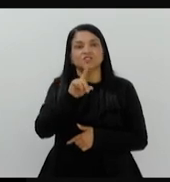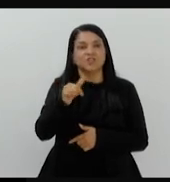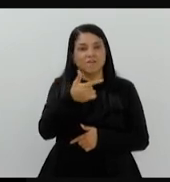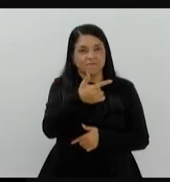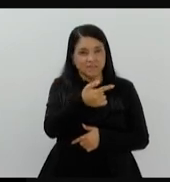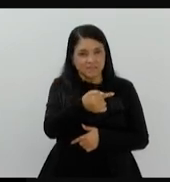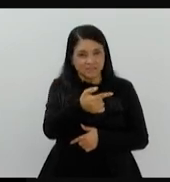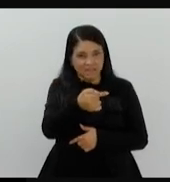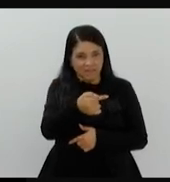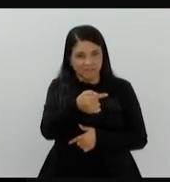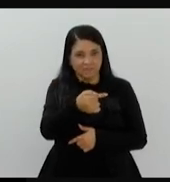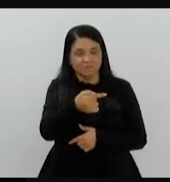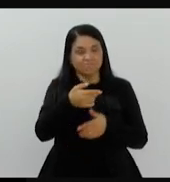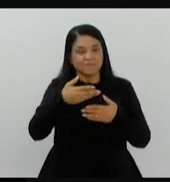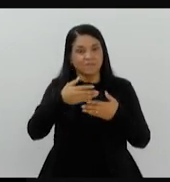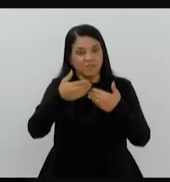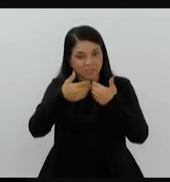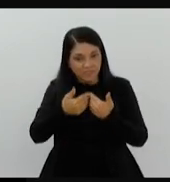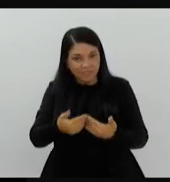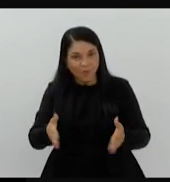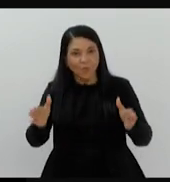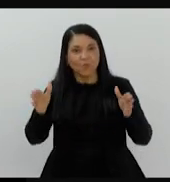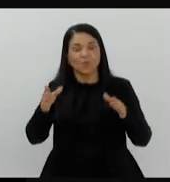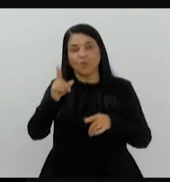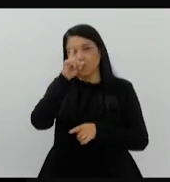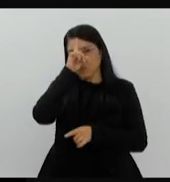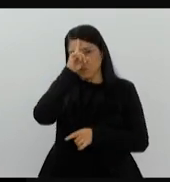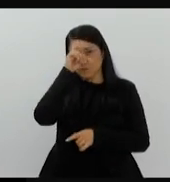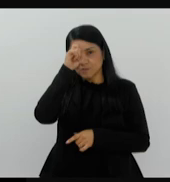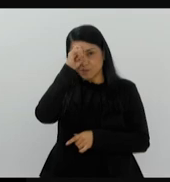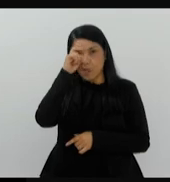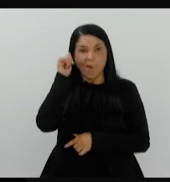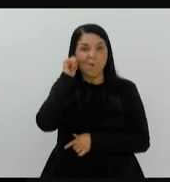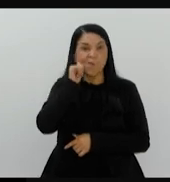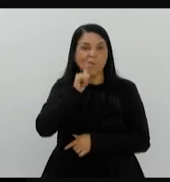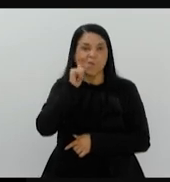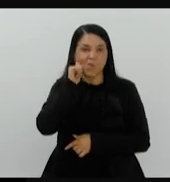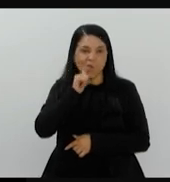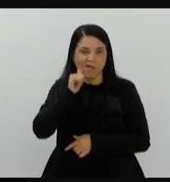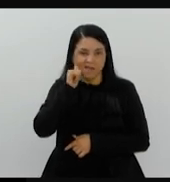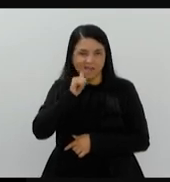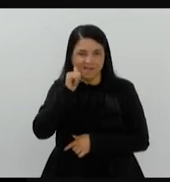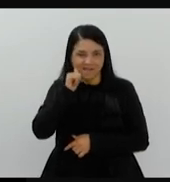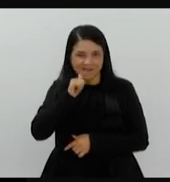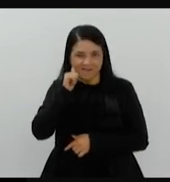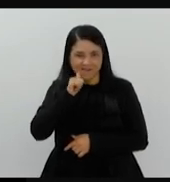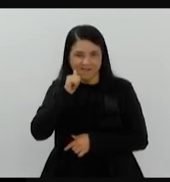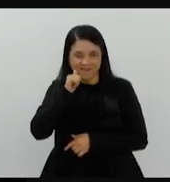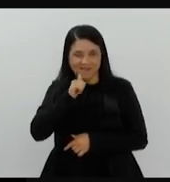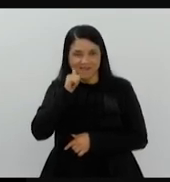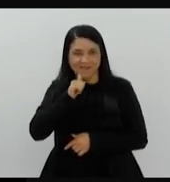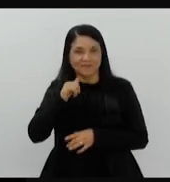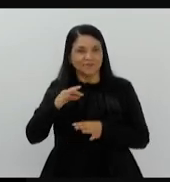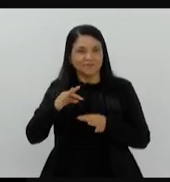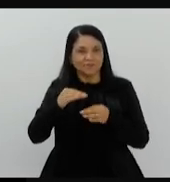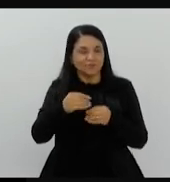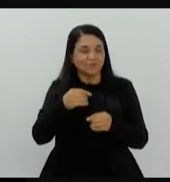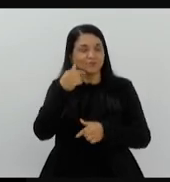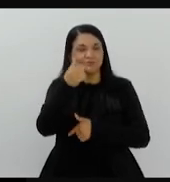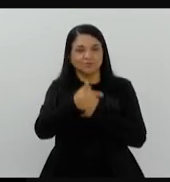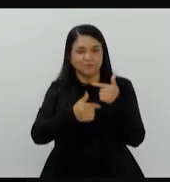27, nós inauguramos aqui o Hospital da Mulher. Esse Hospital da Mulher, com todos os